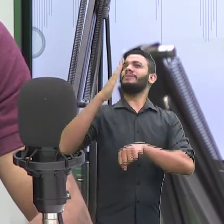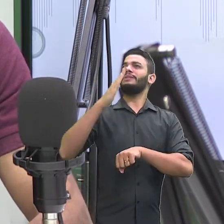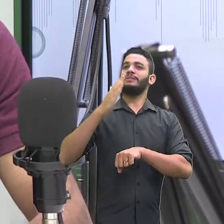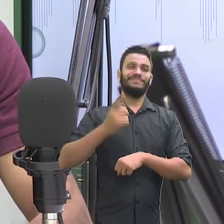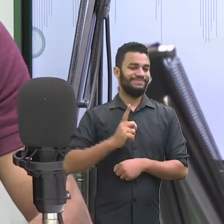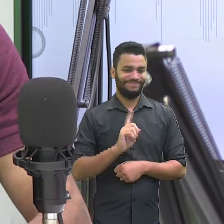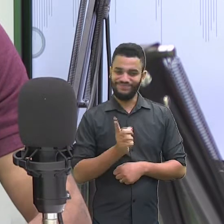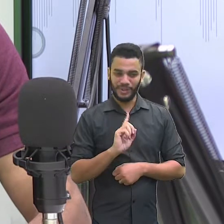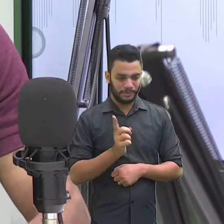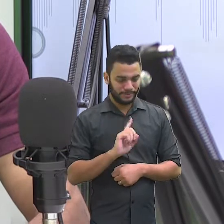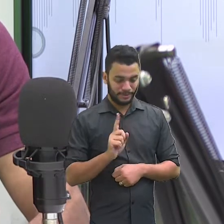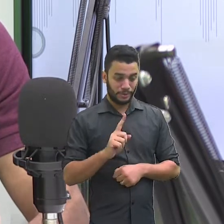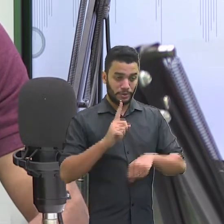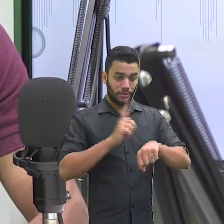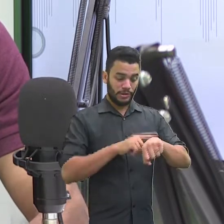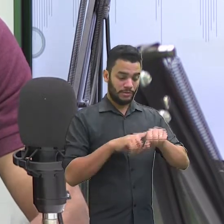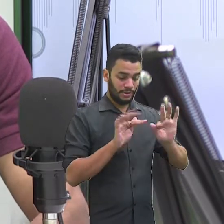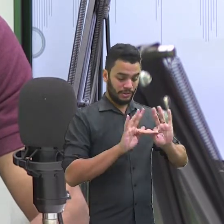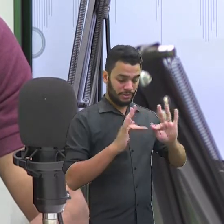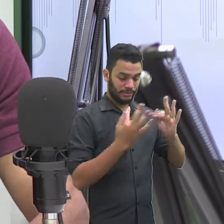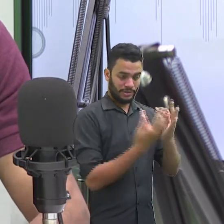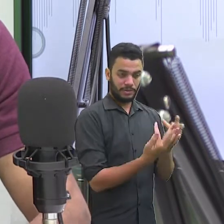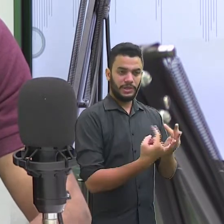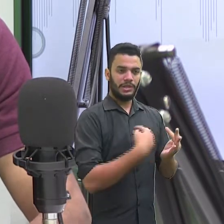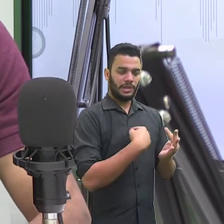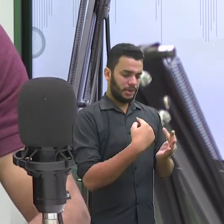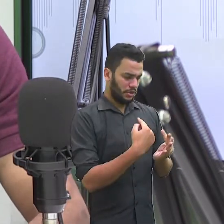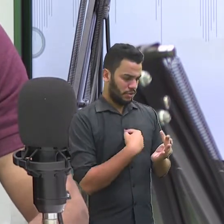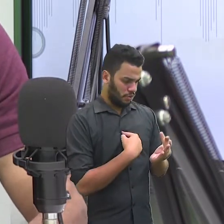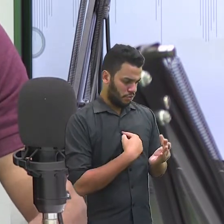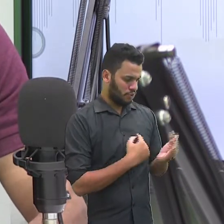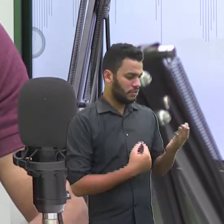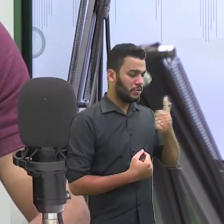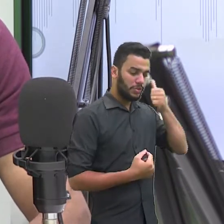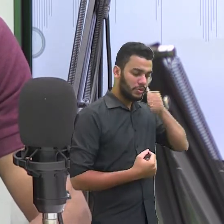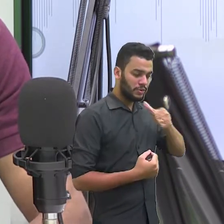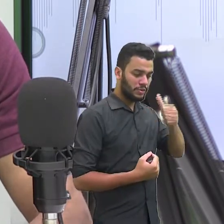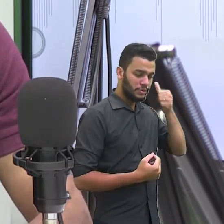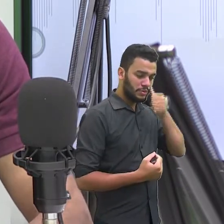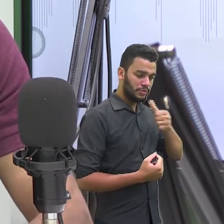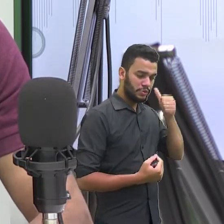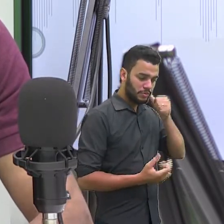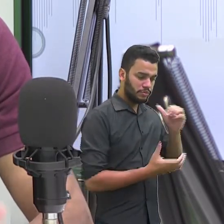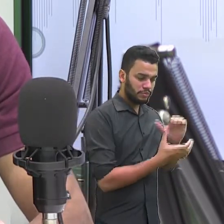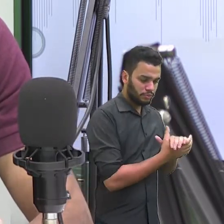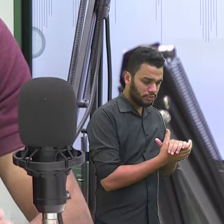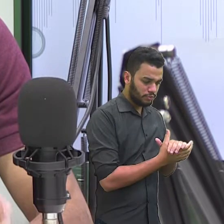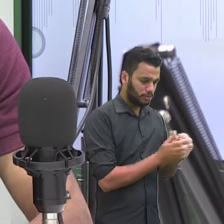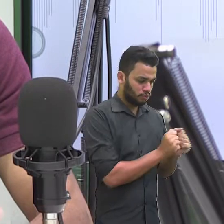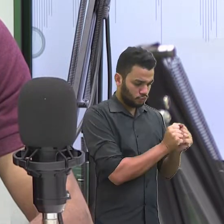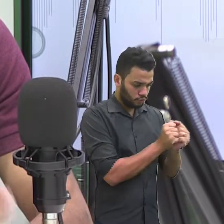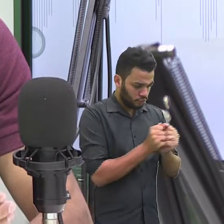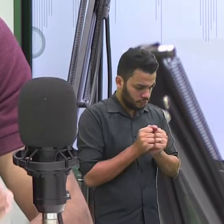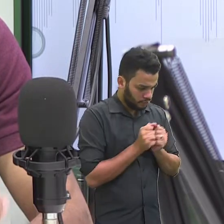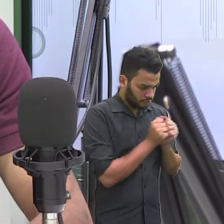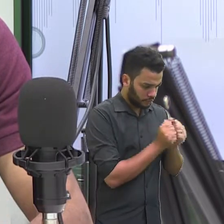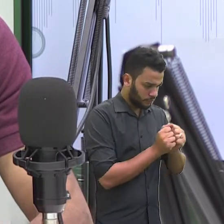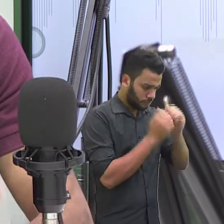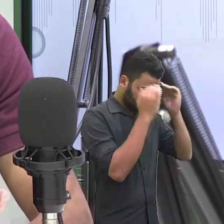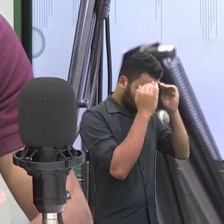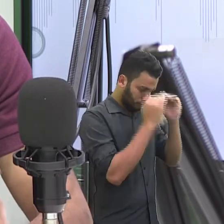do bem-estar da nossa família. Eu, como pai, eu preciso me sacrificar em prol da minha família. E, enfim, se nós vivermos